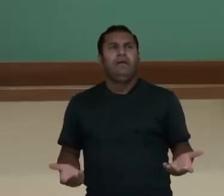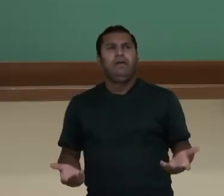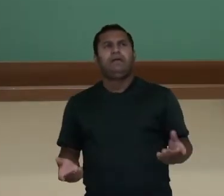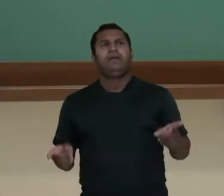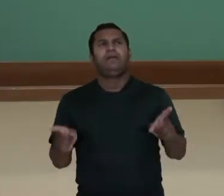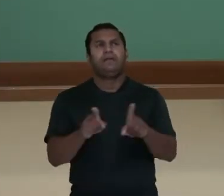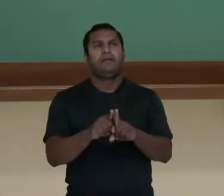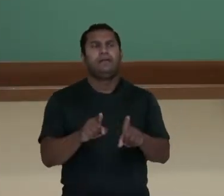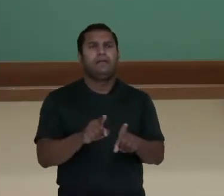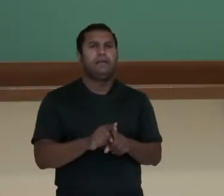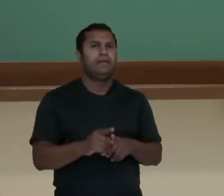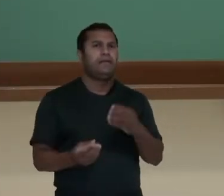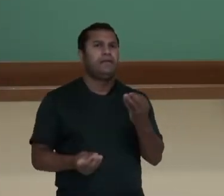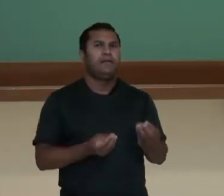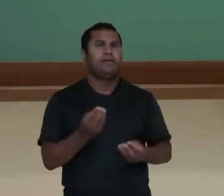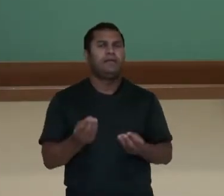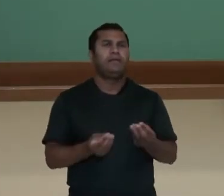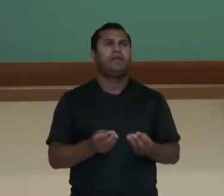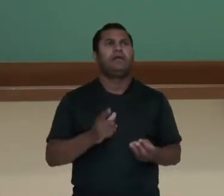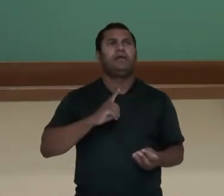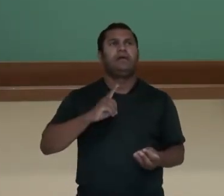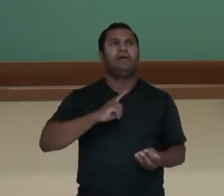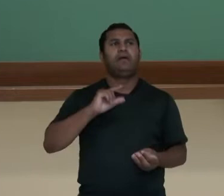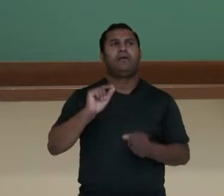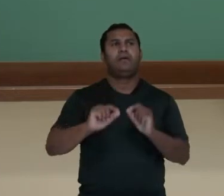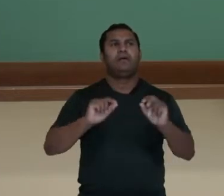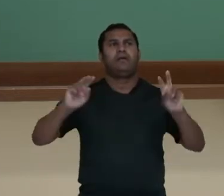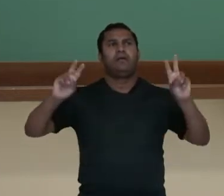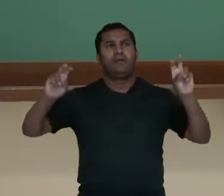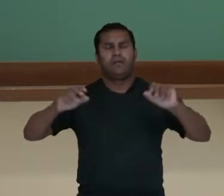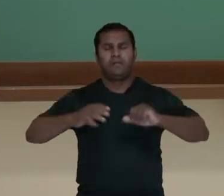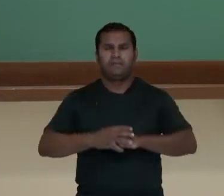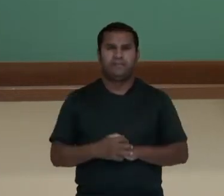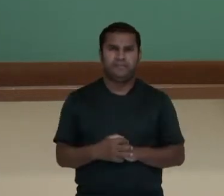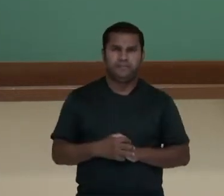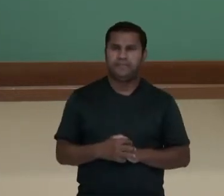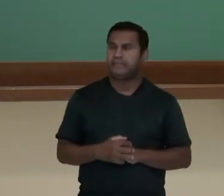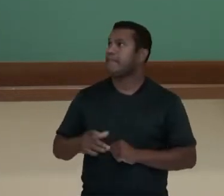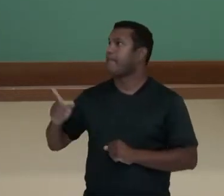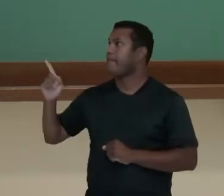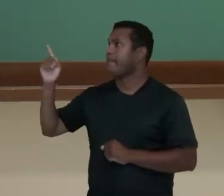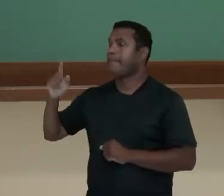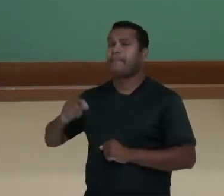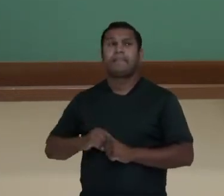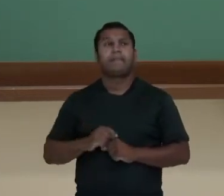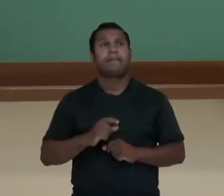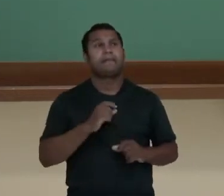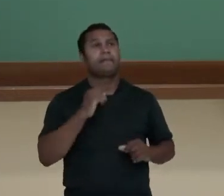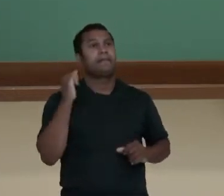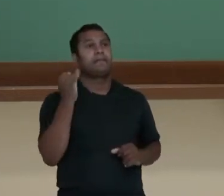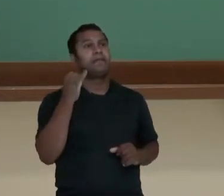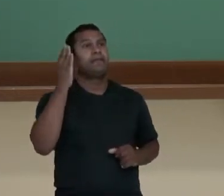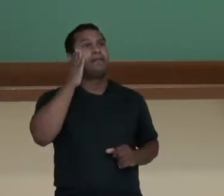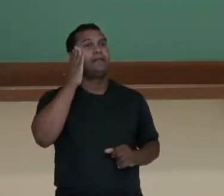vai falar de um termo, né, de um assunto tão importante, tão discutido,